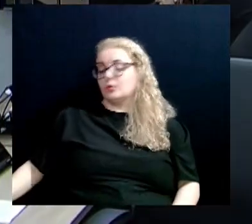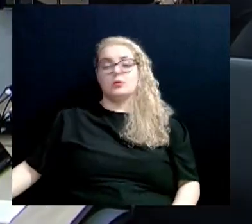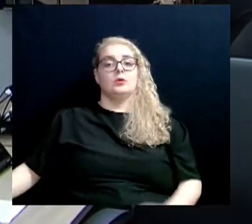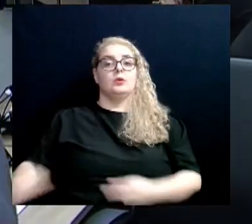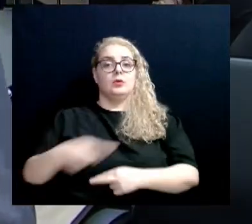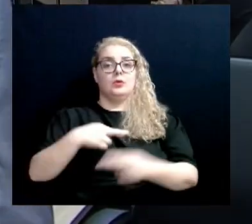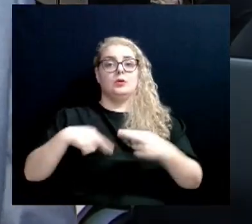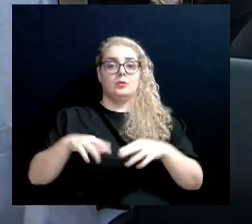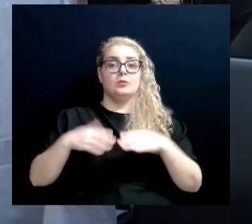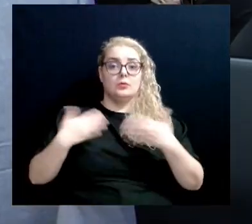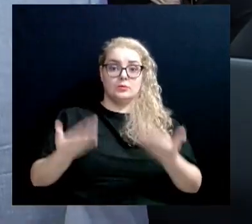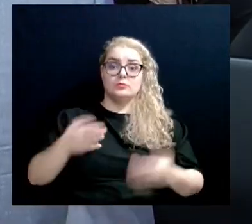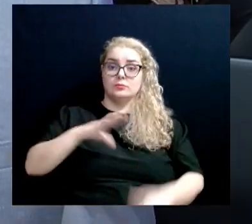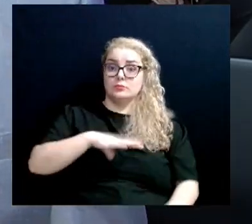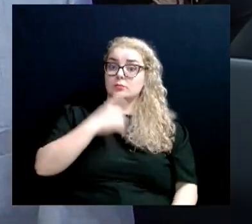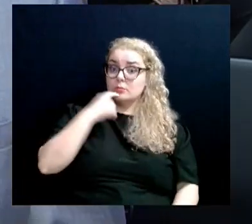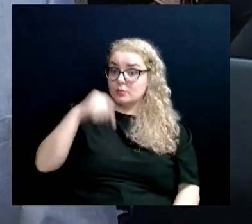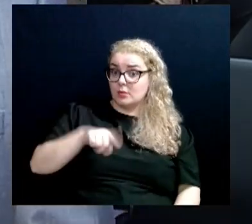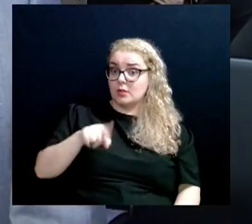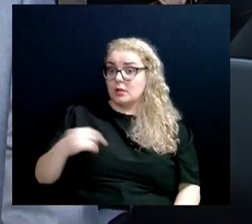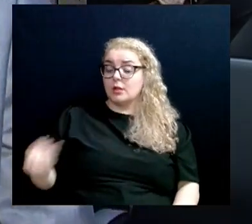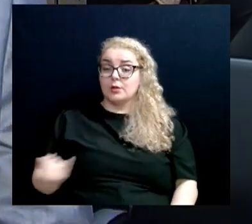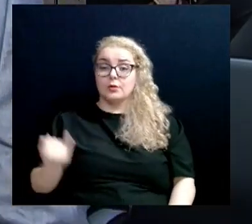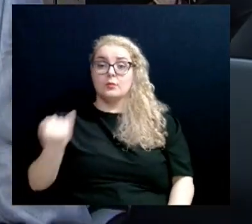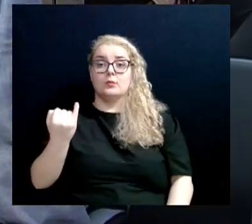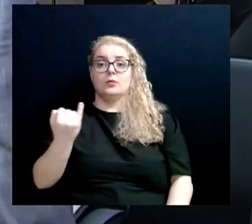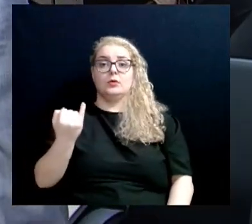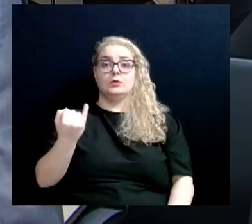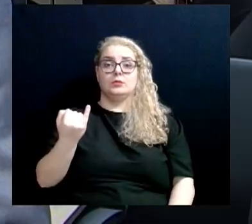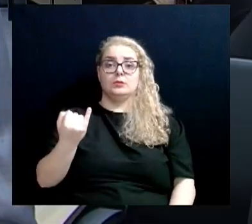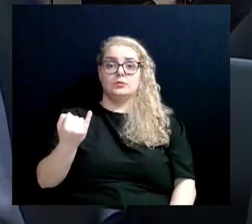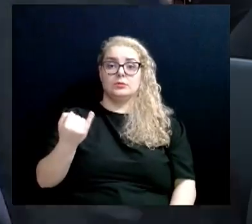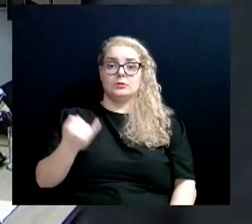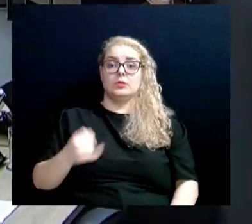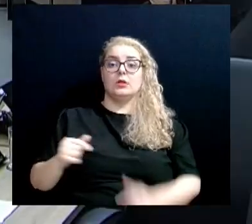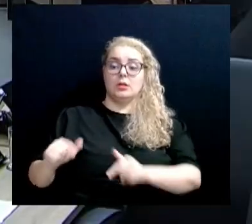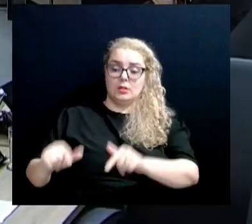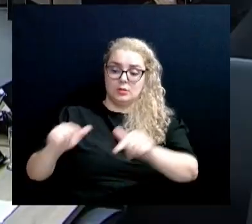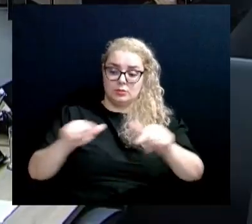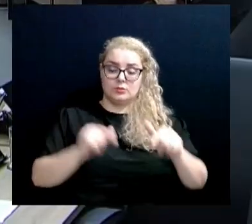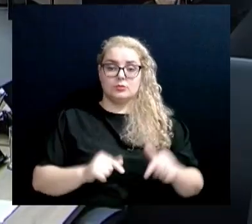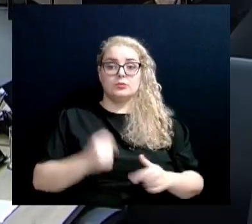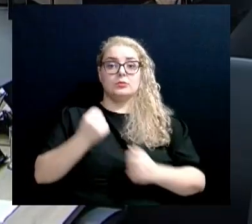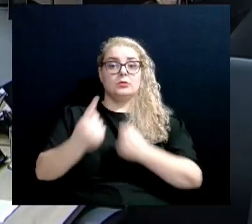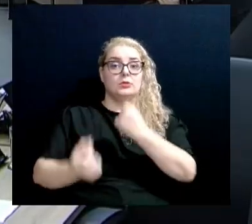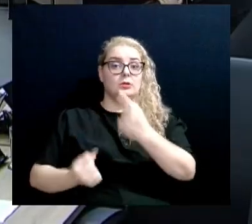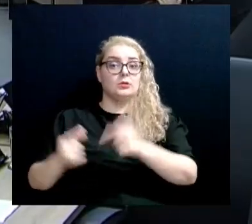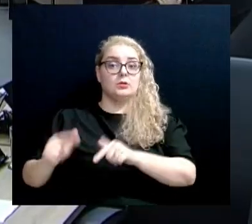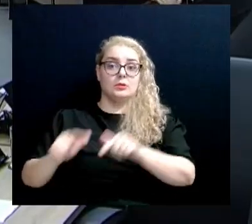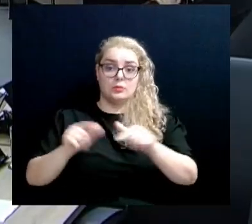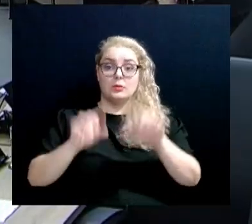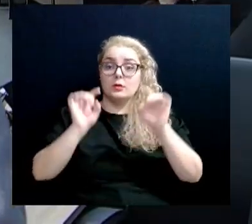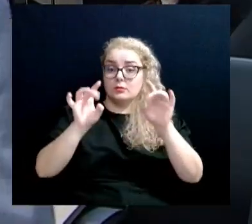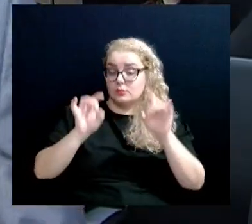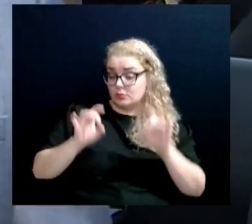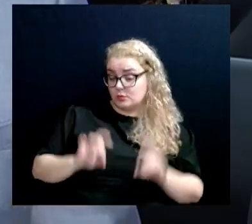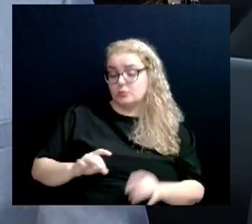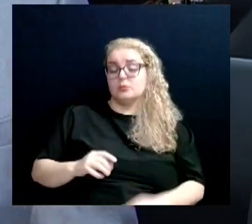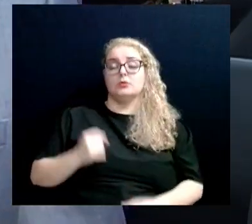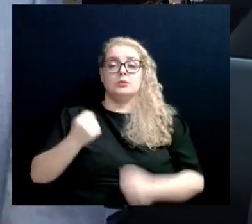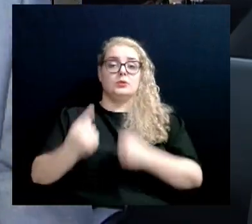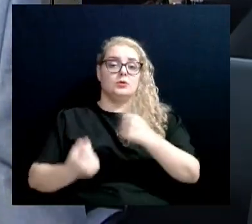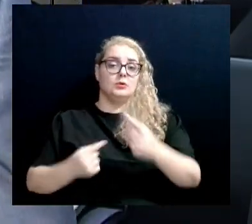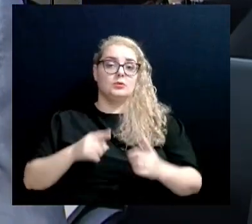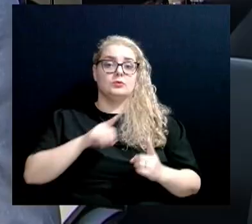no município. É muito importante esses estabelecimentos, alguns lugares especializados em algum tipo de